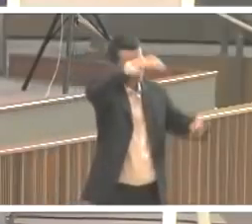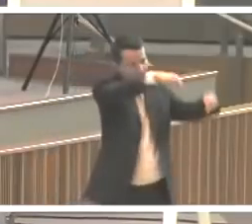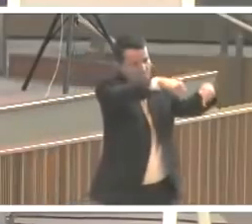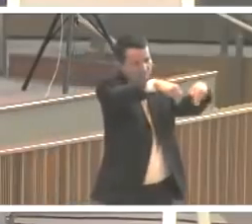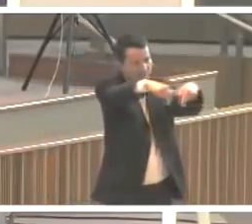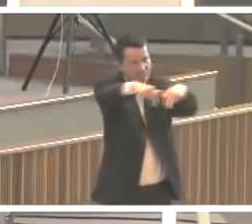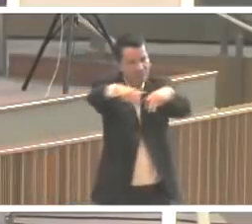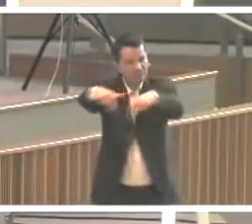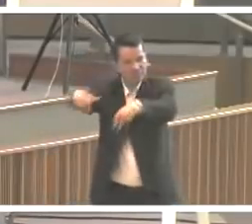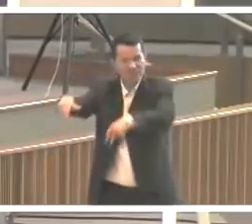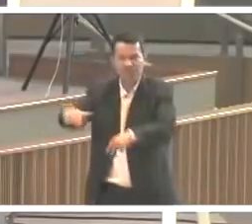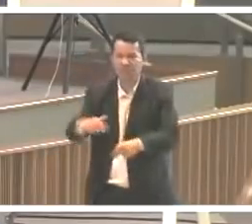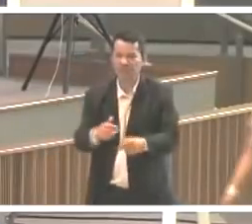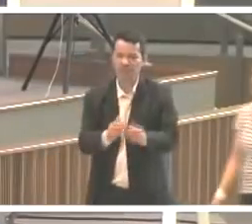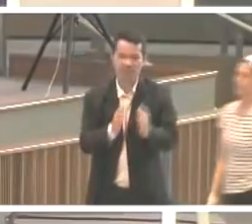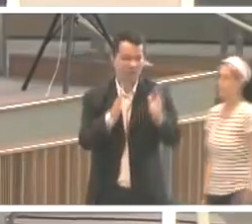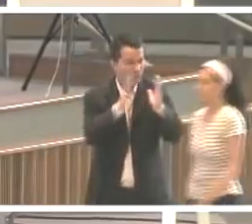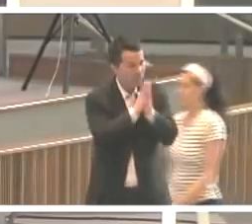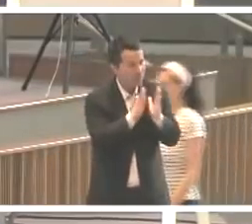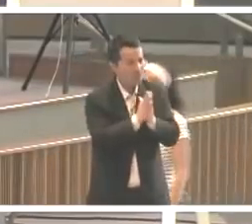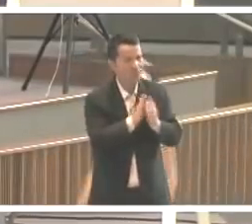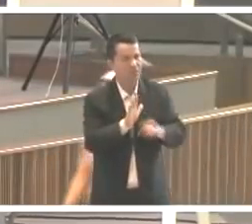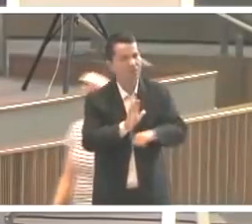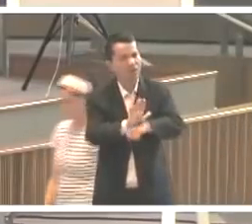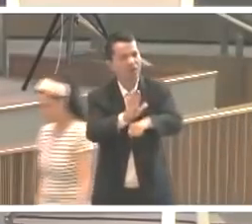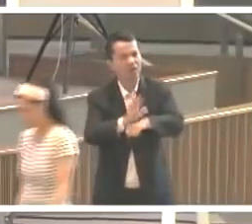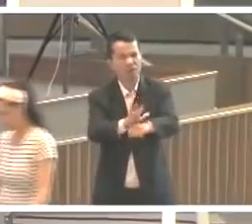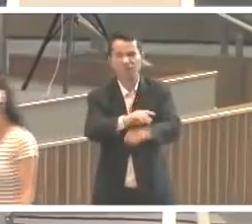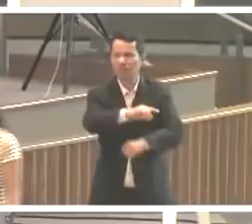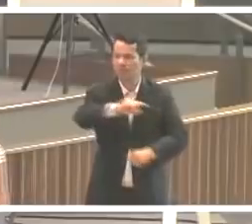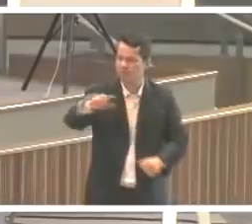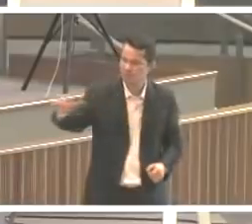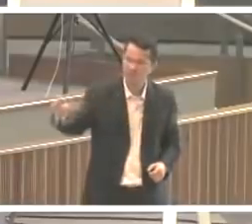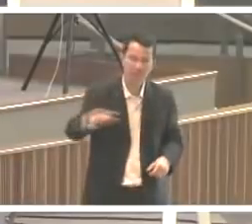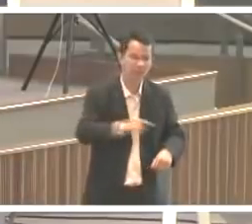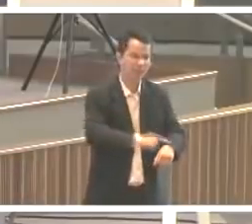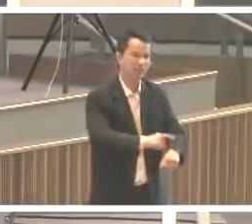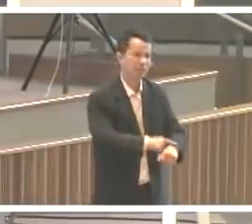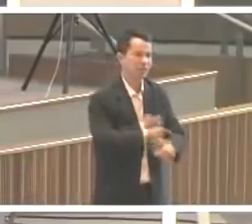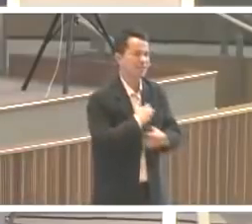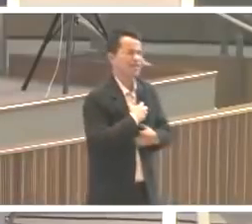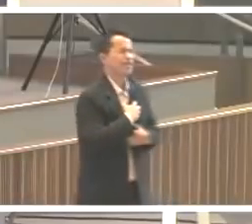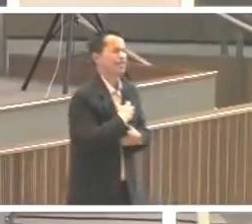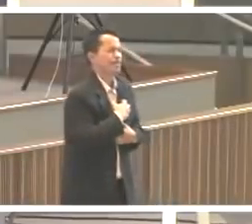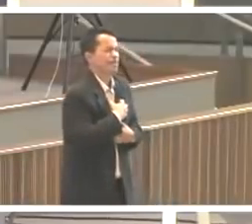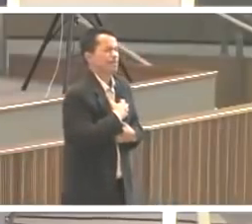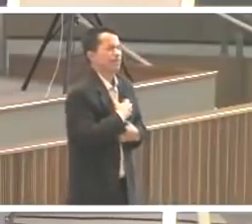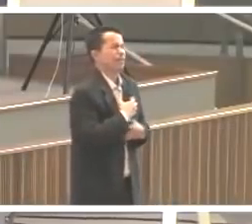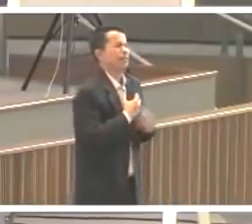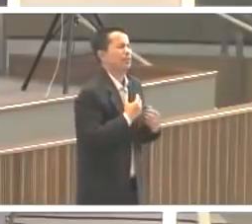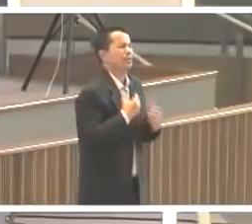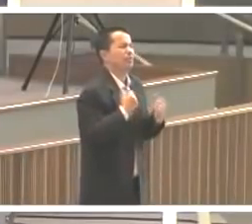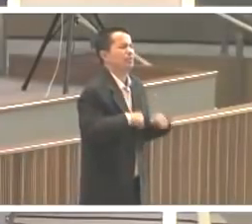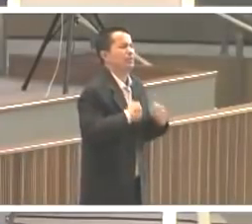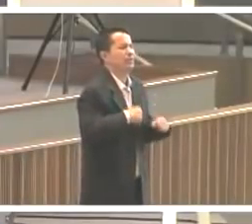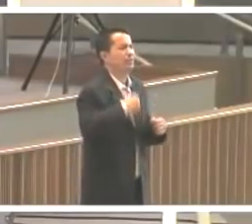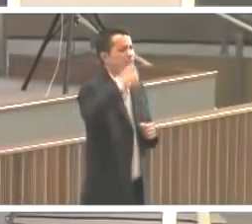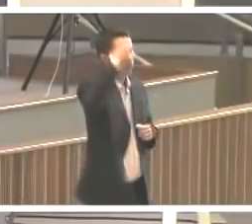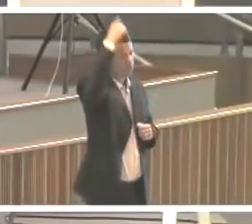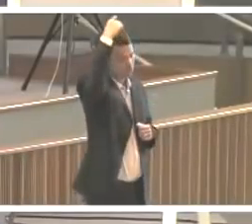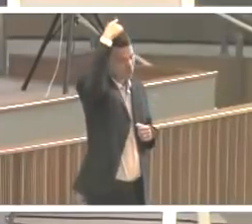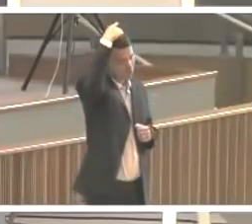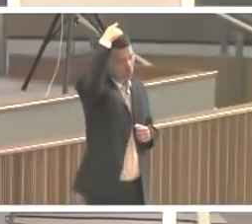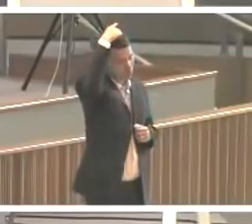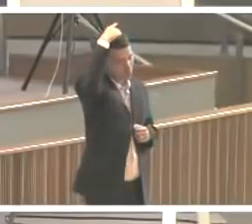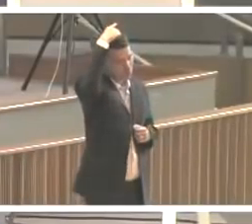você. Esse é tempo de oração, é tempo de desenterrar os dons,